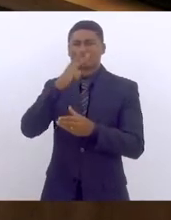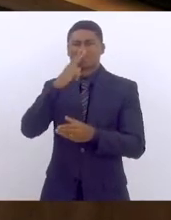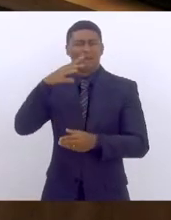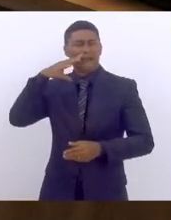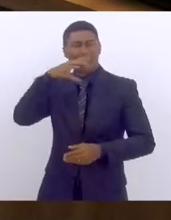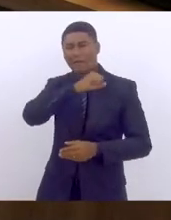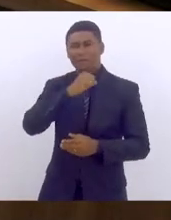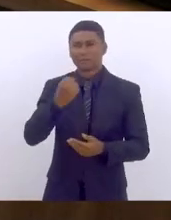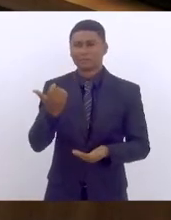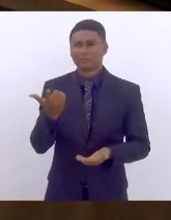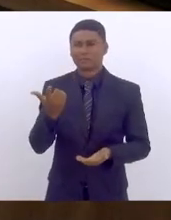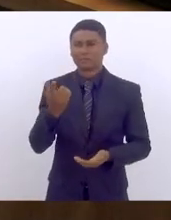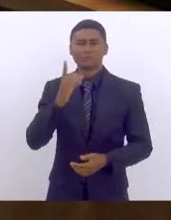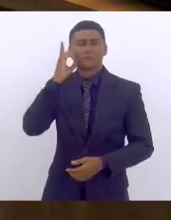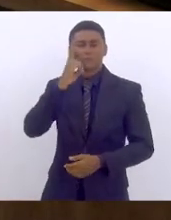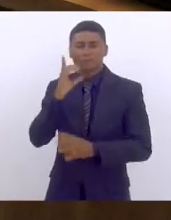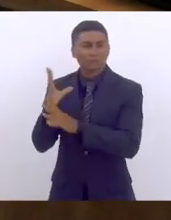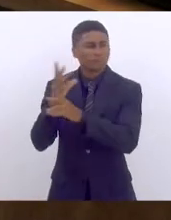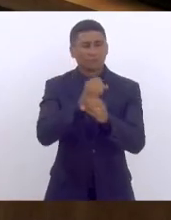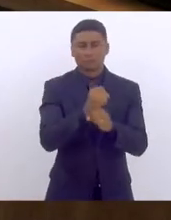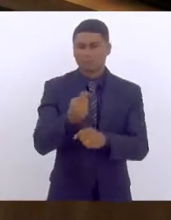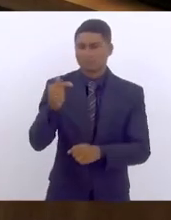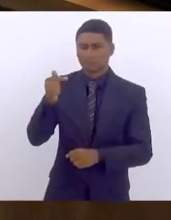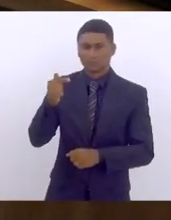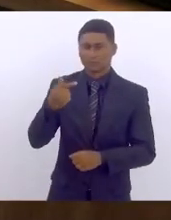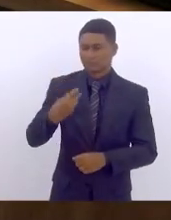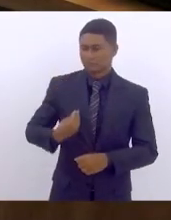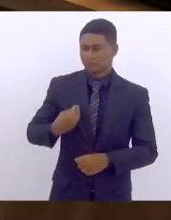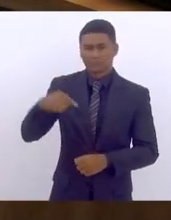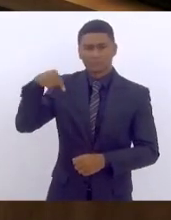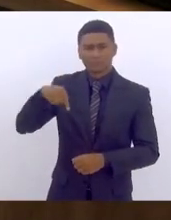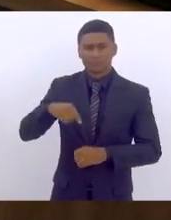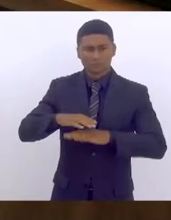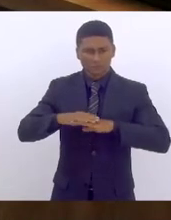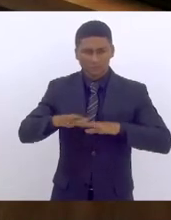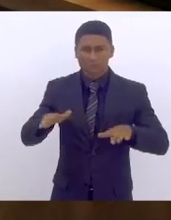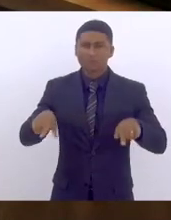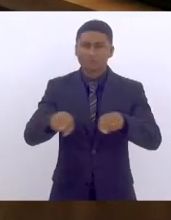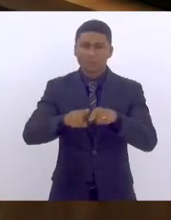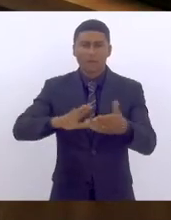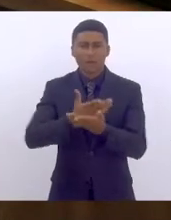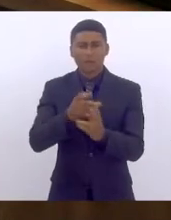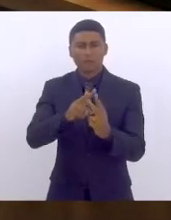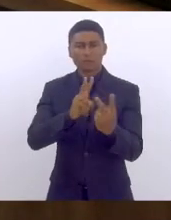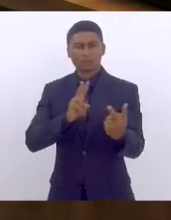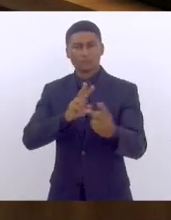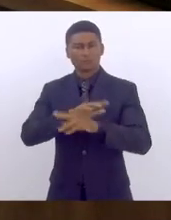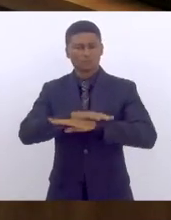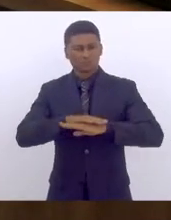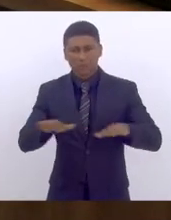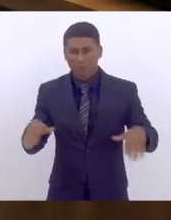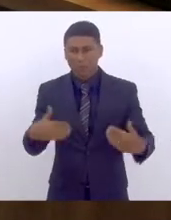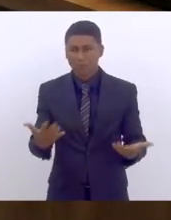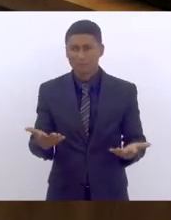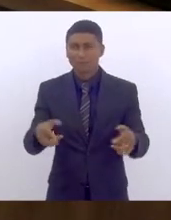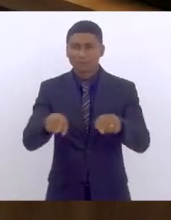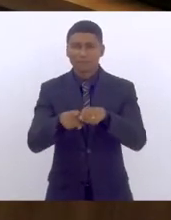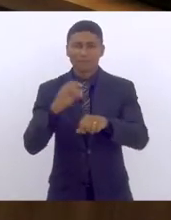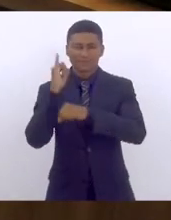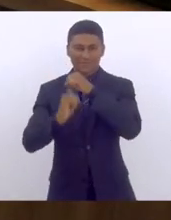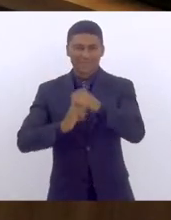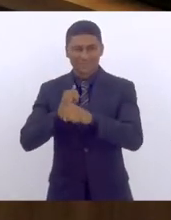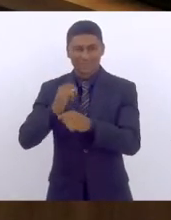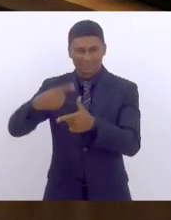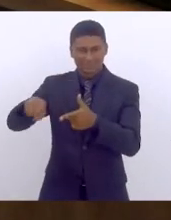com 7 deputados e deputadas presentes aqui e outros de forma remota, com muitas dificuldades, como